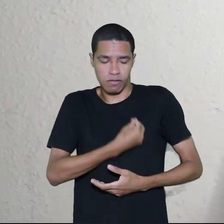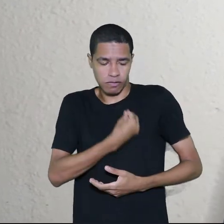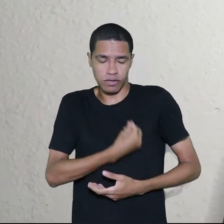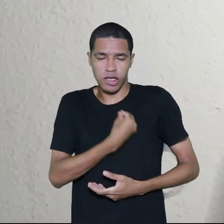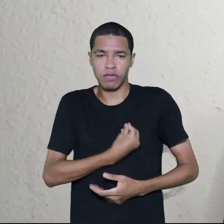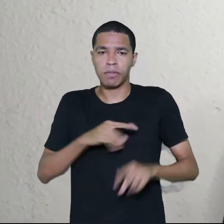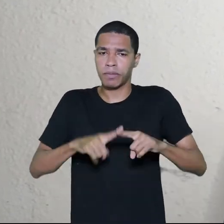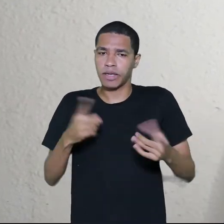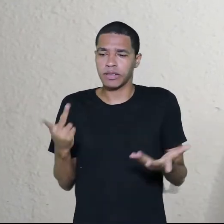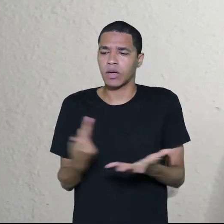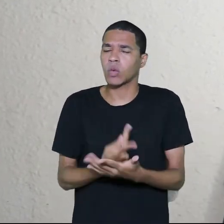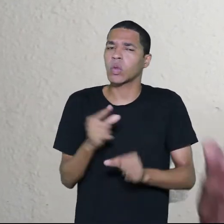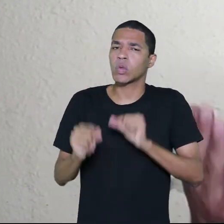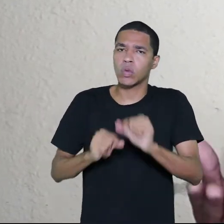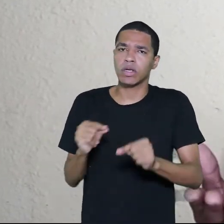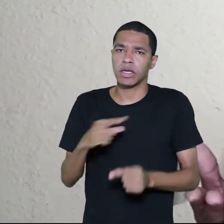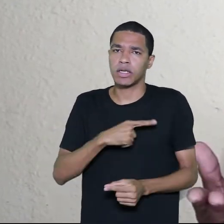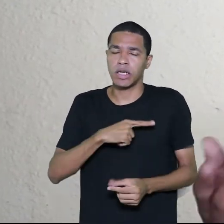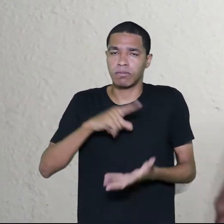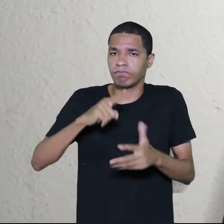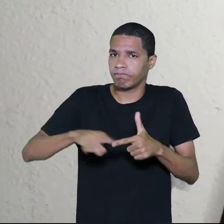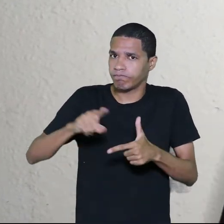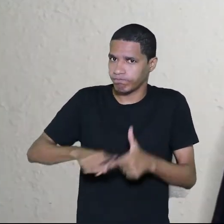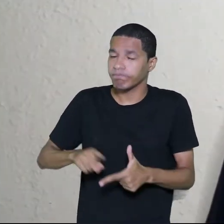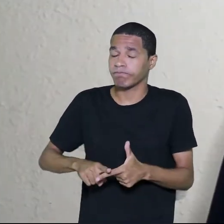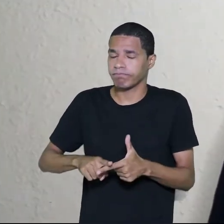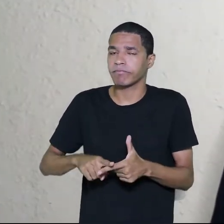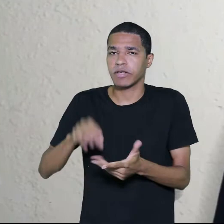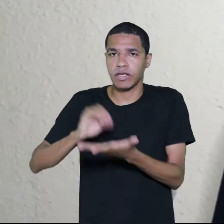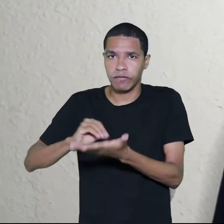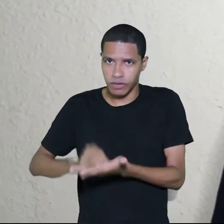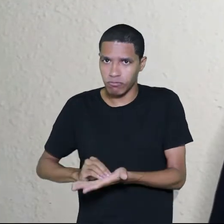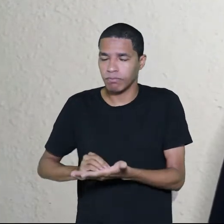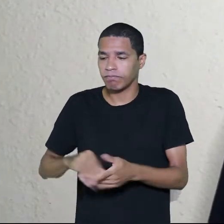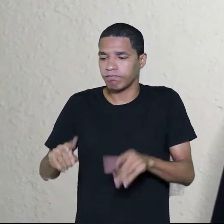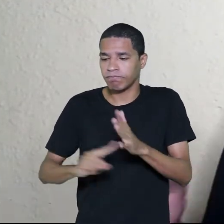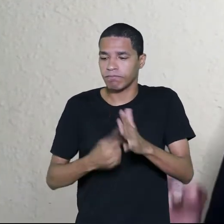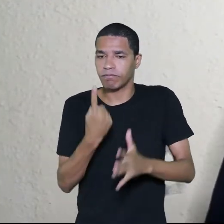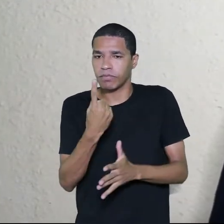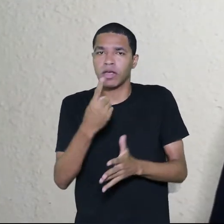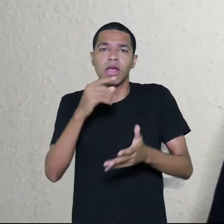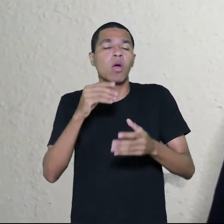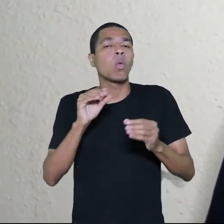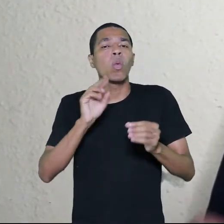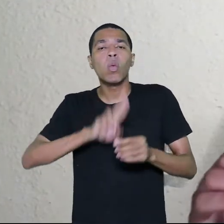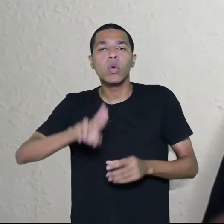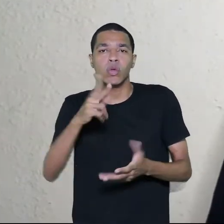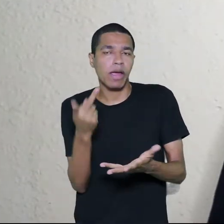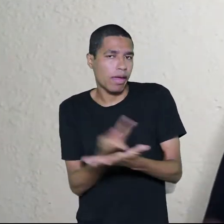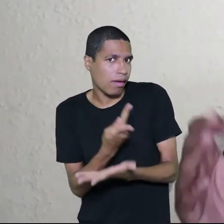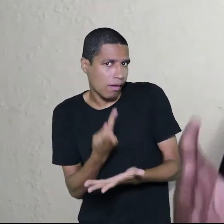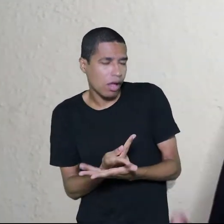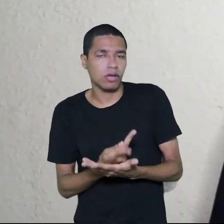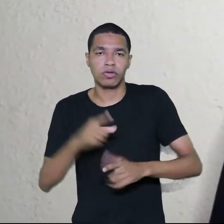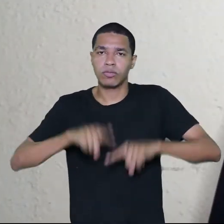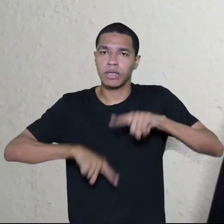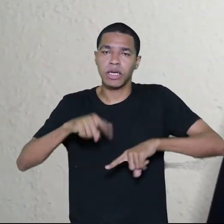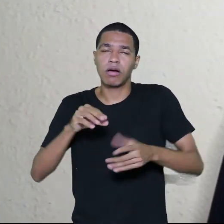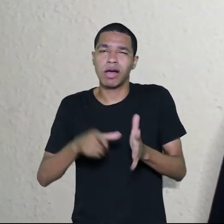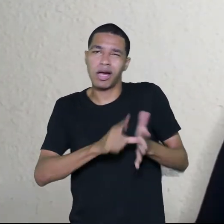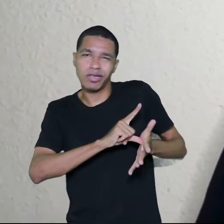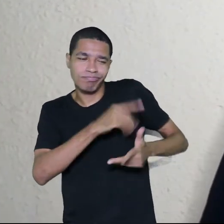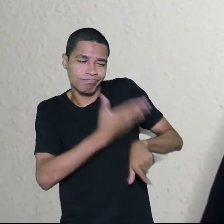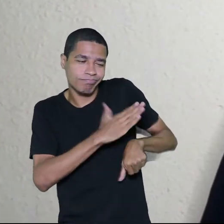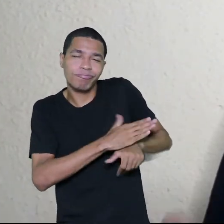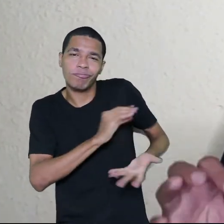muito presente e que acaba, assim, sendo uma negligência. Em primeiro de tudo está o uso incorreto de equipamento por falta de